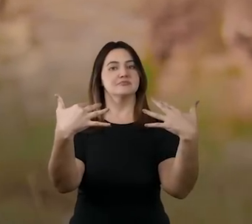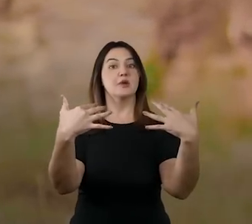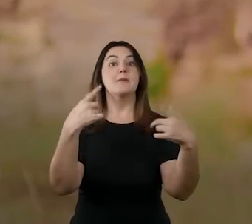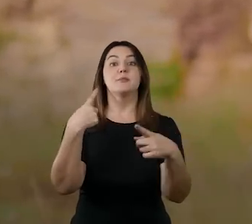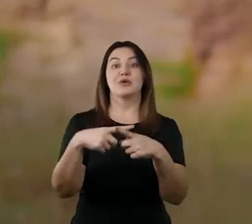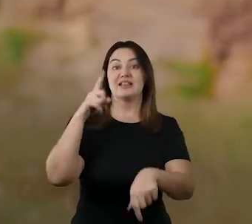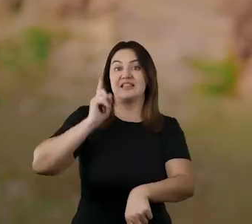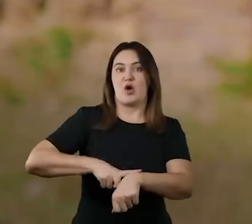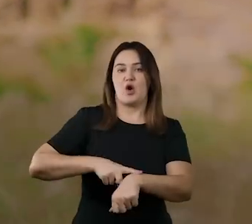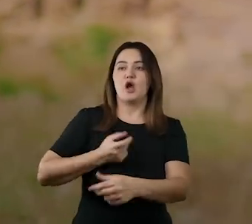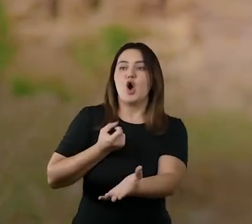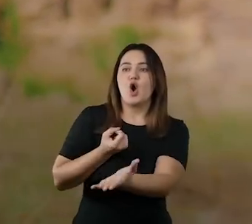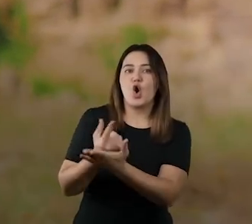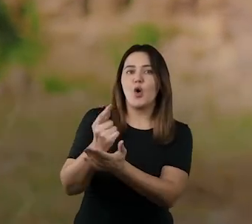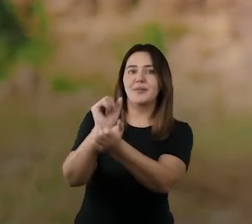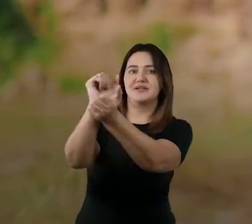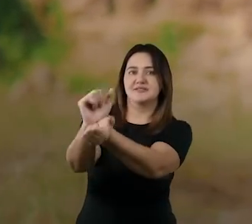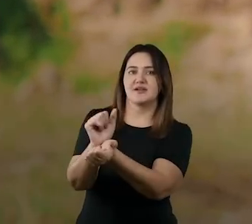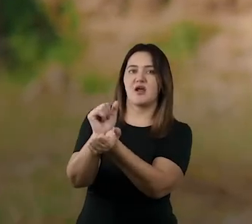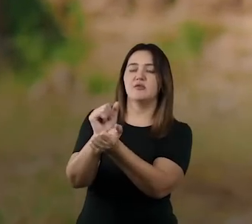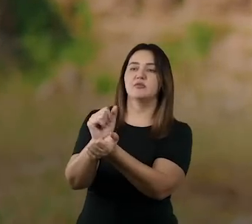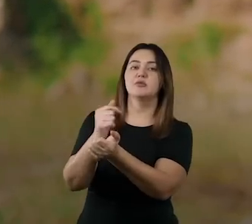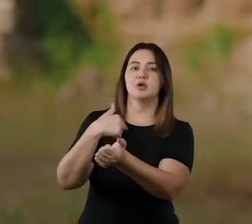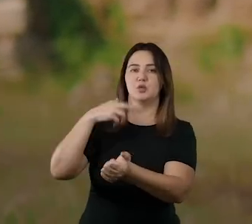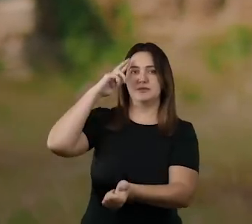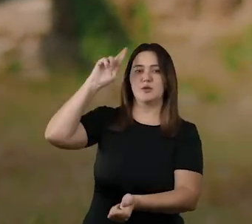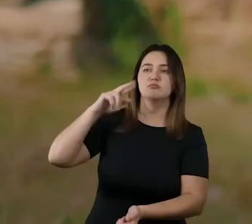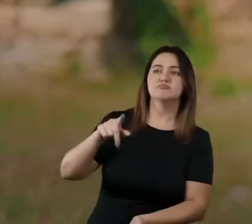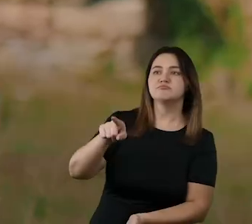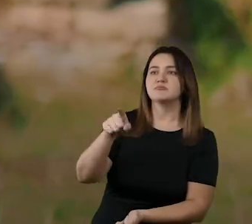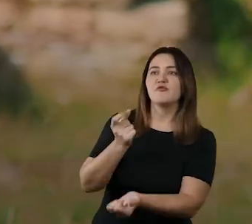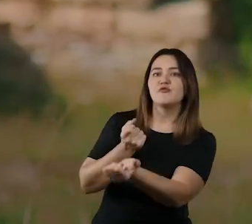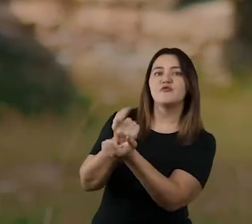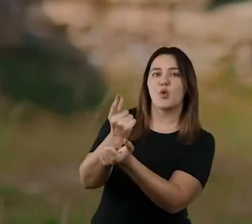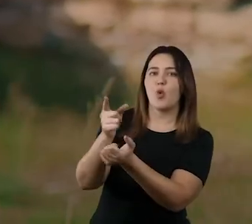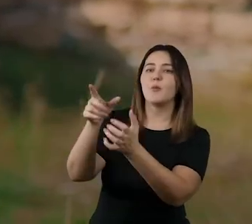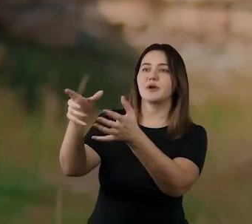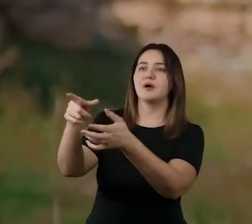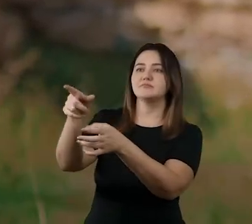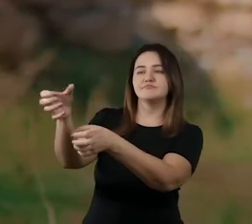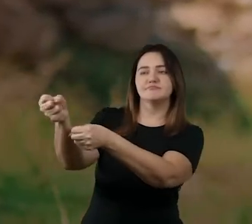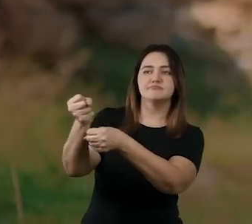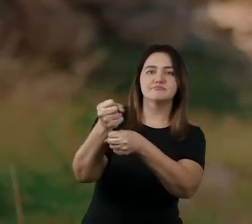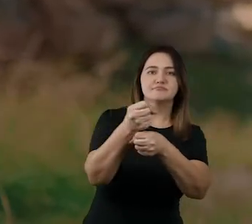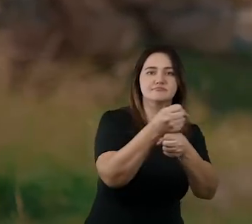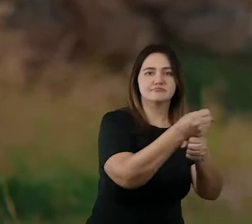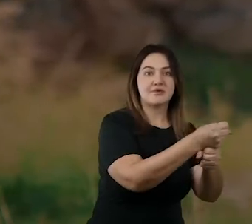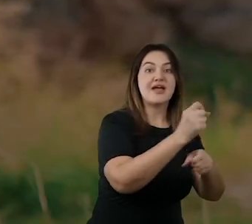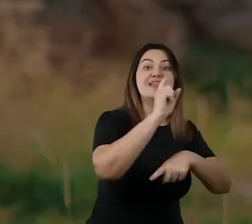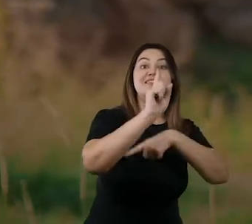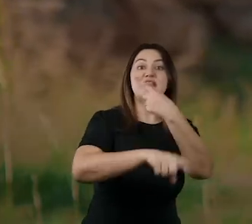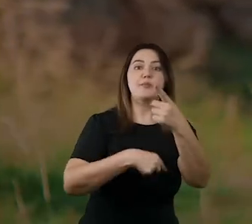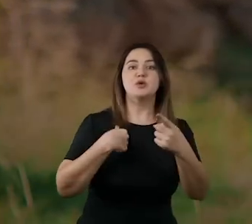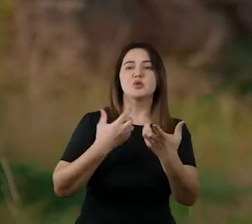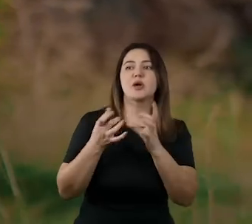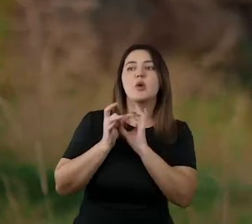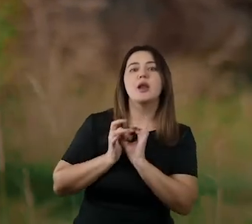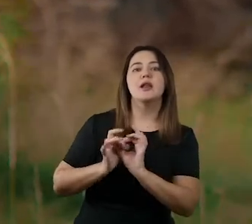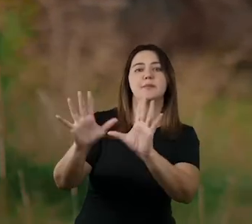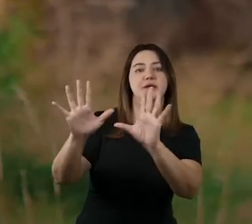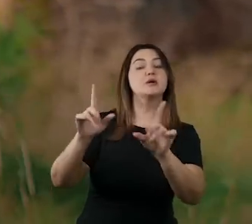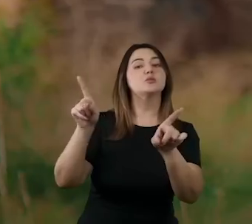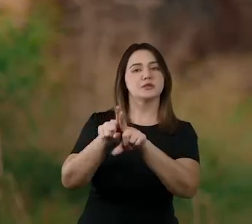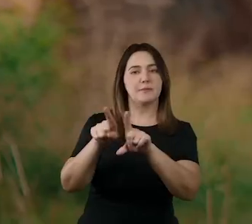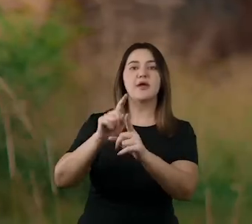comprado quando ele se tornava escravo. A sua liberdade também deveria ser comprada. Então, mesmo no momento